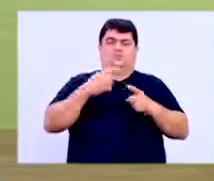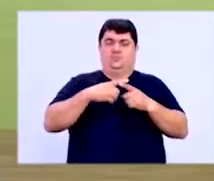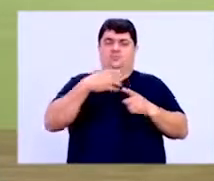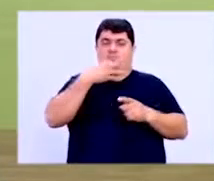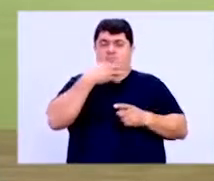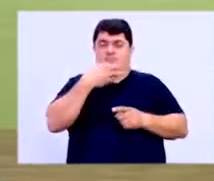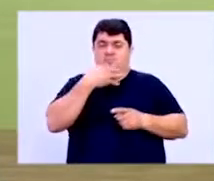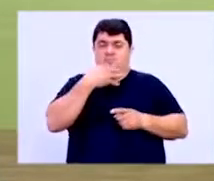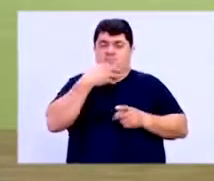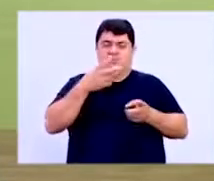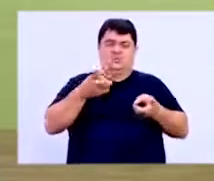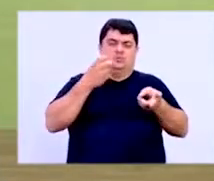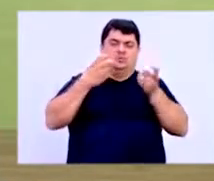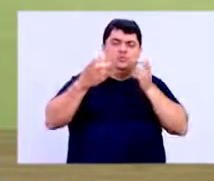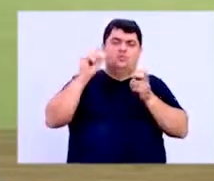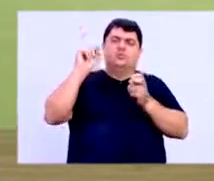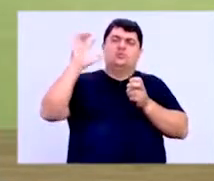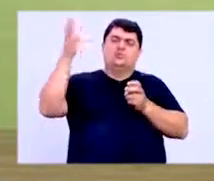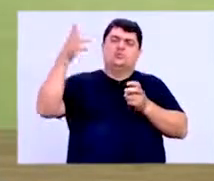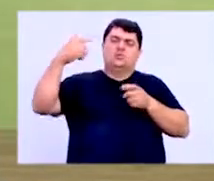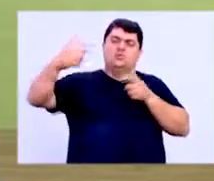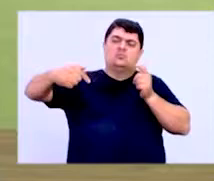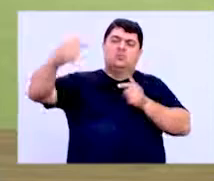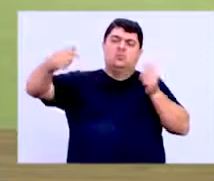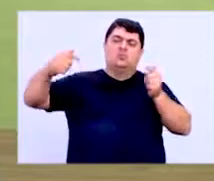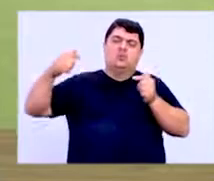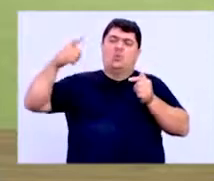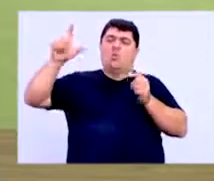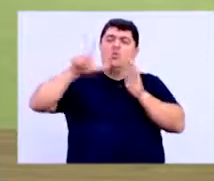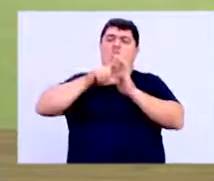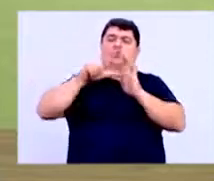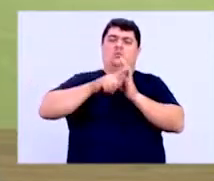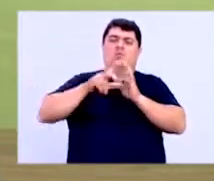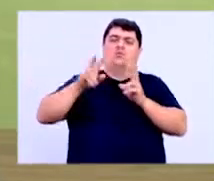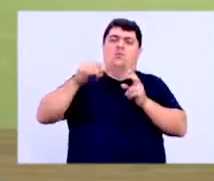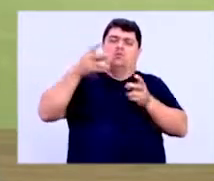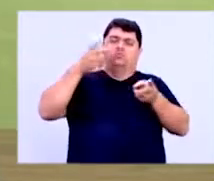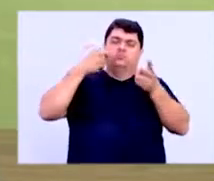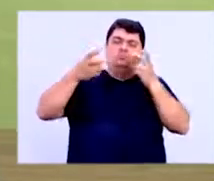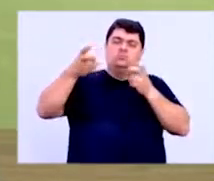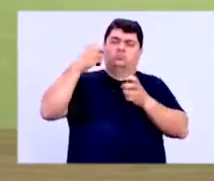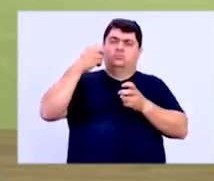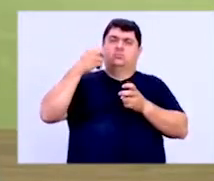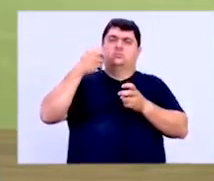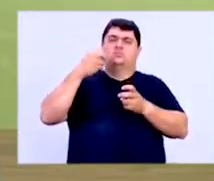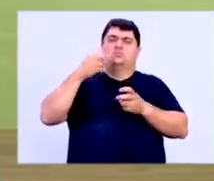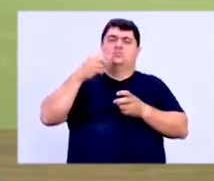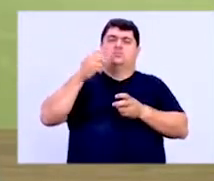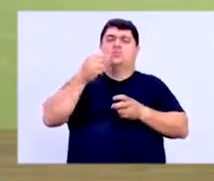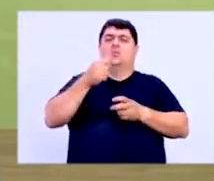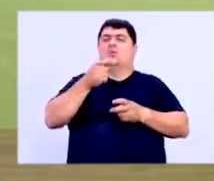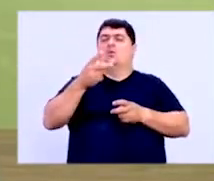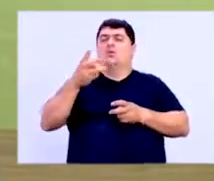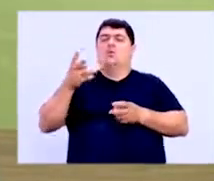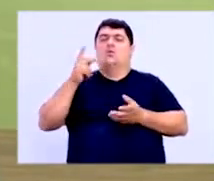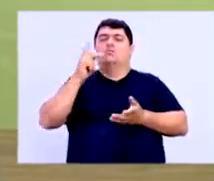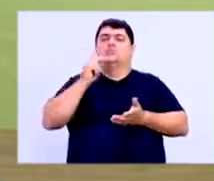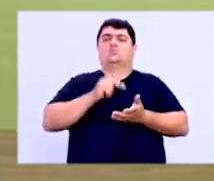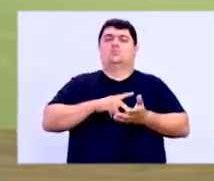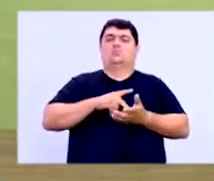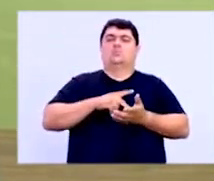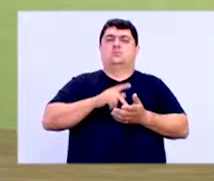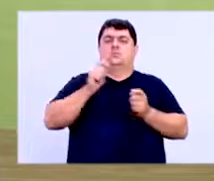isso e observando o mercado, você vai observar e vai verificar qual é o preço que você